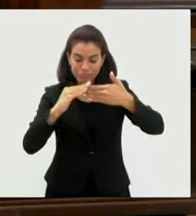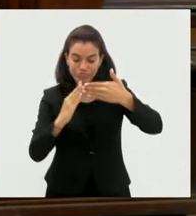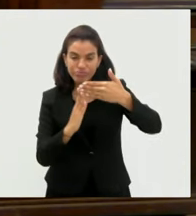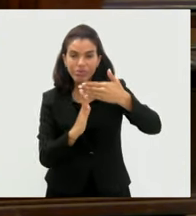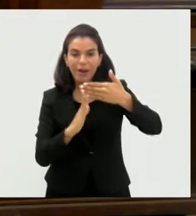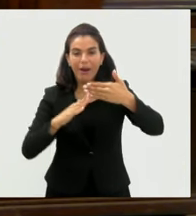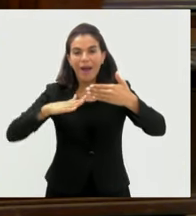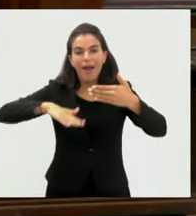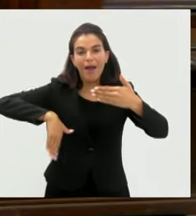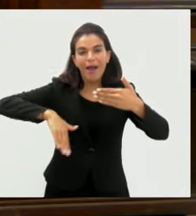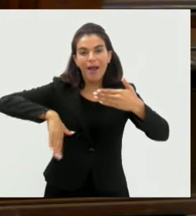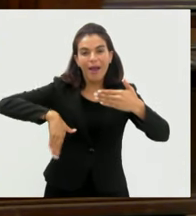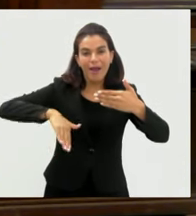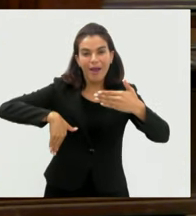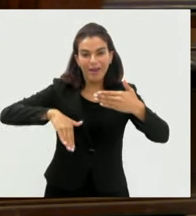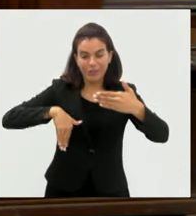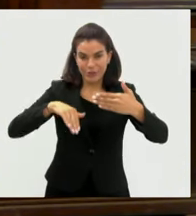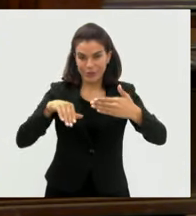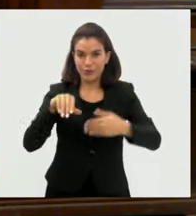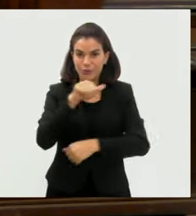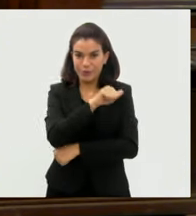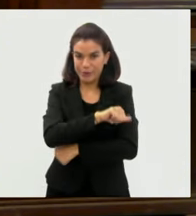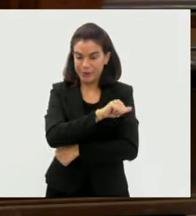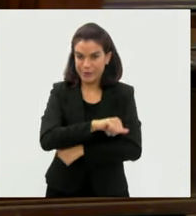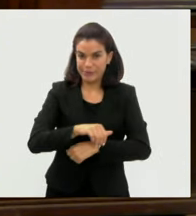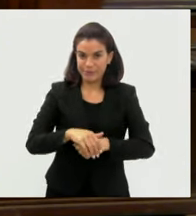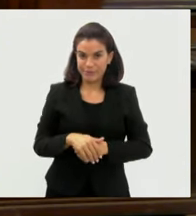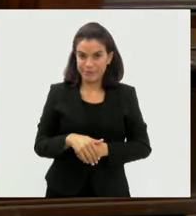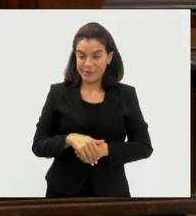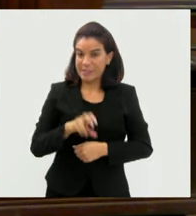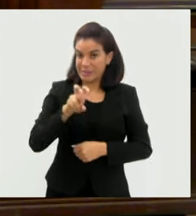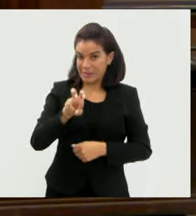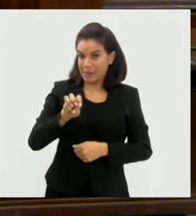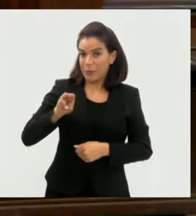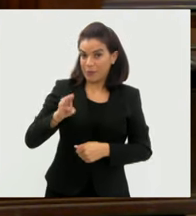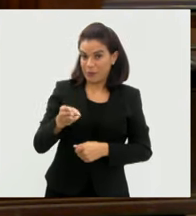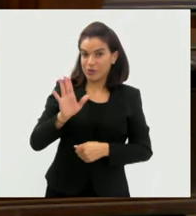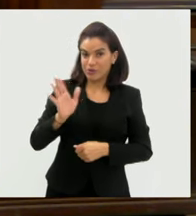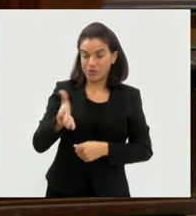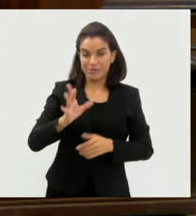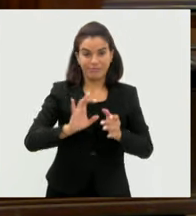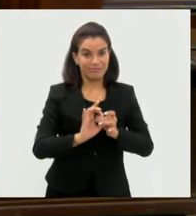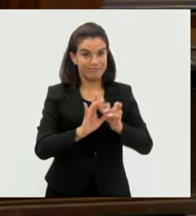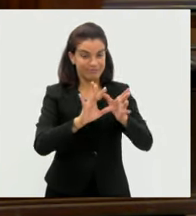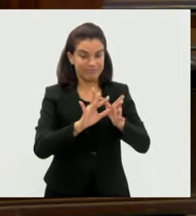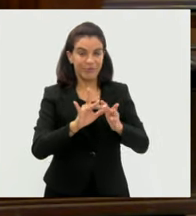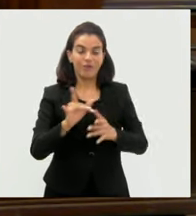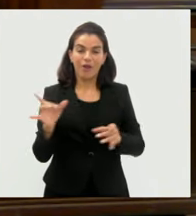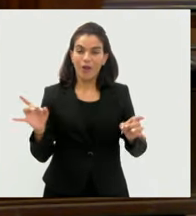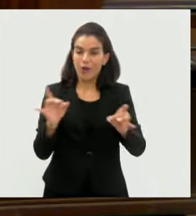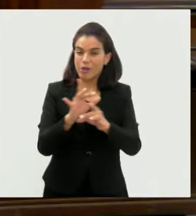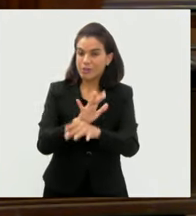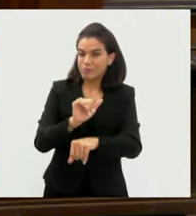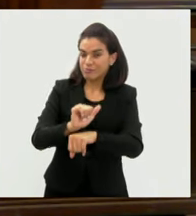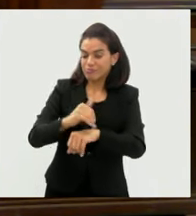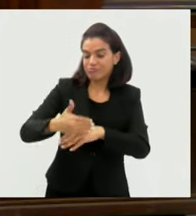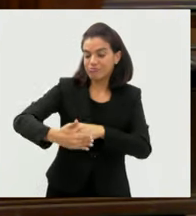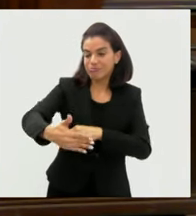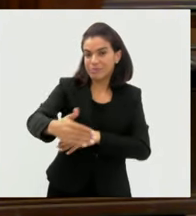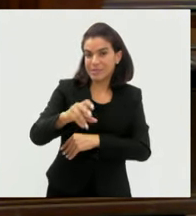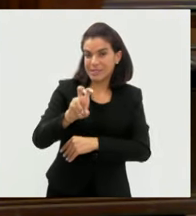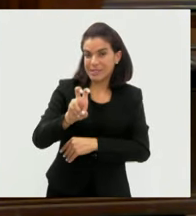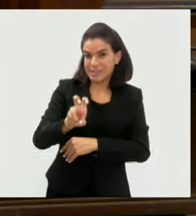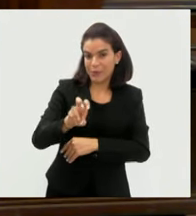Desses 10 milhões, 5 milhões já foram liberados e em breve estaremos concluindo os outros 5 milhões. Então eu